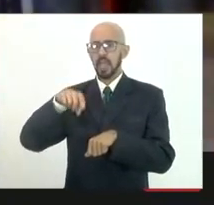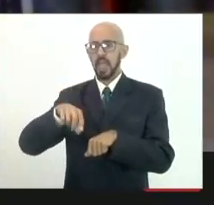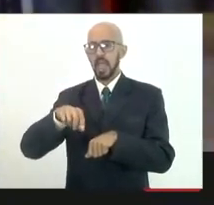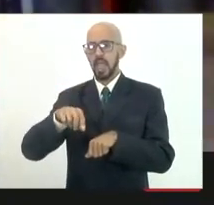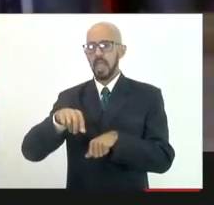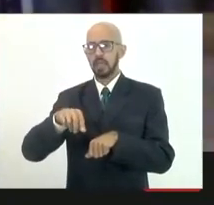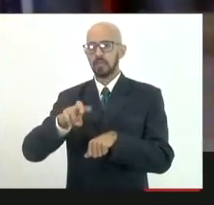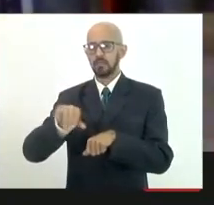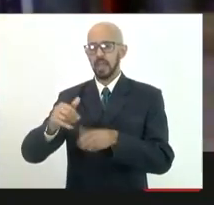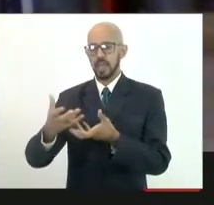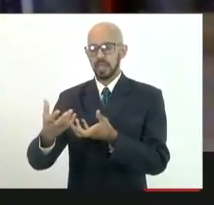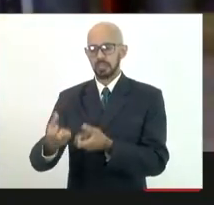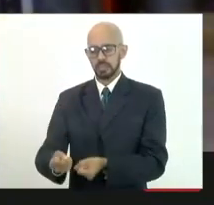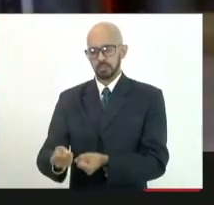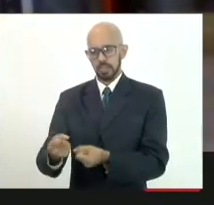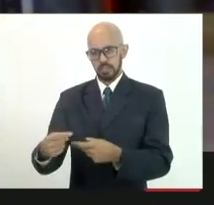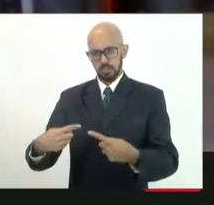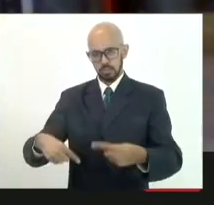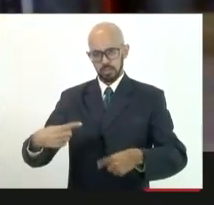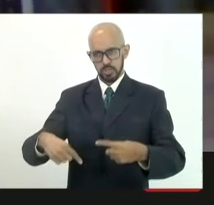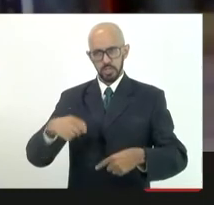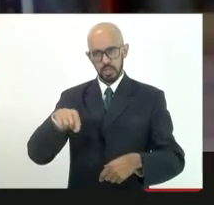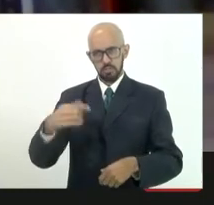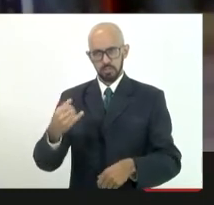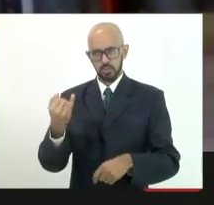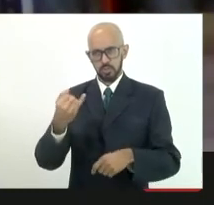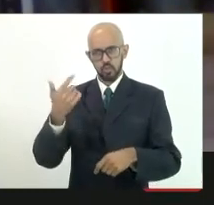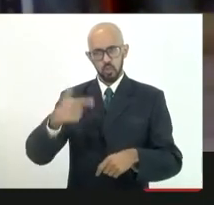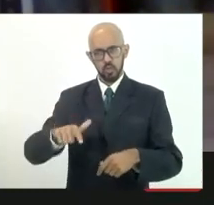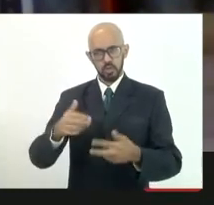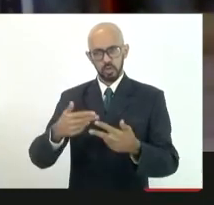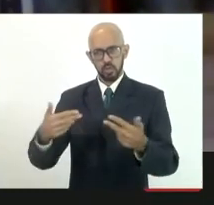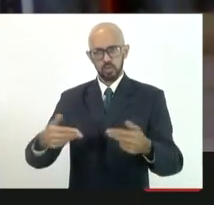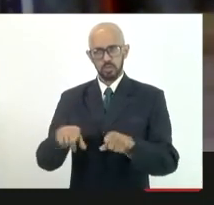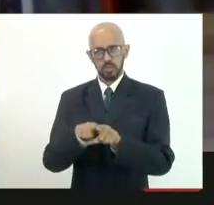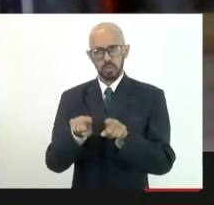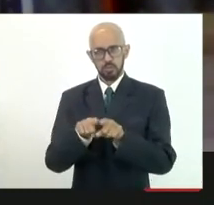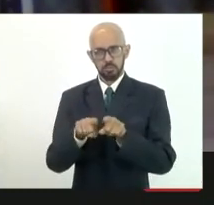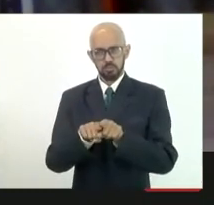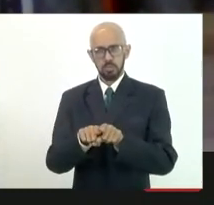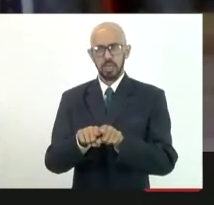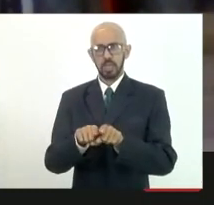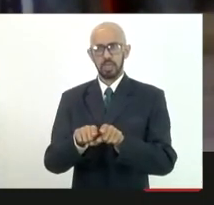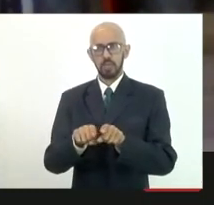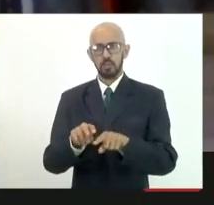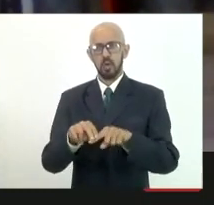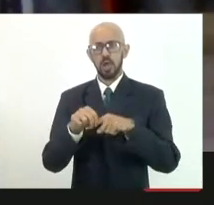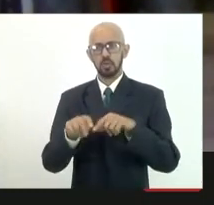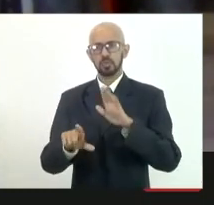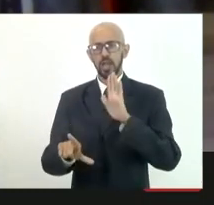questão realmente urgente. Um outro ponto que eu percebo é a partir também de uma outra lei, a Lei